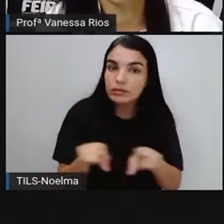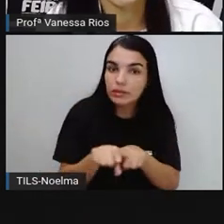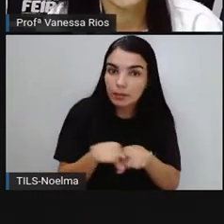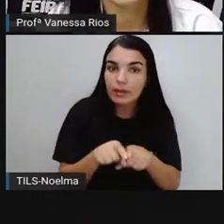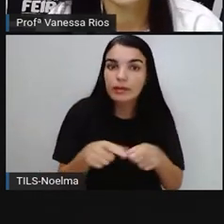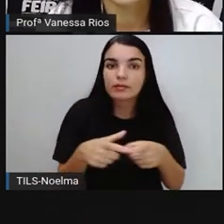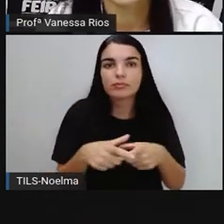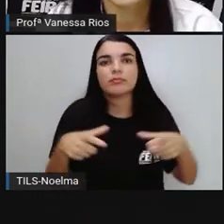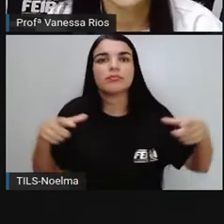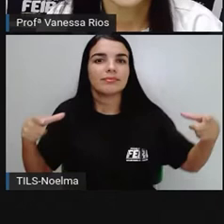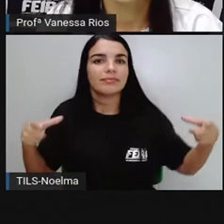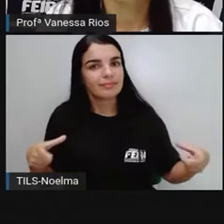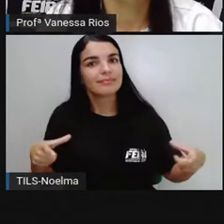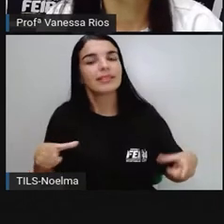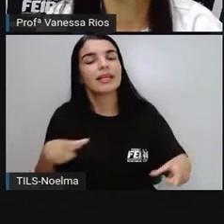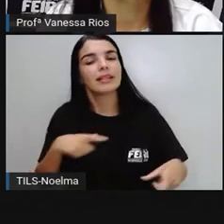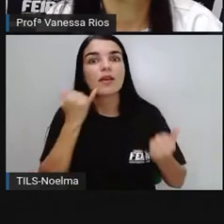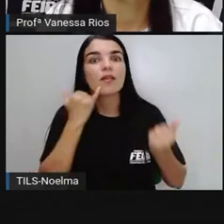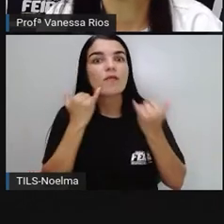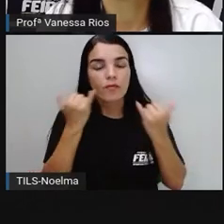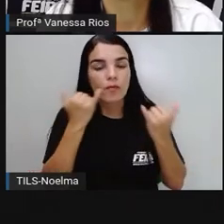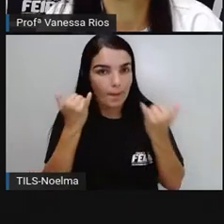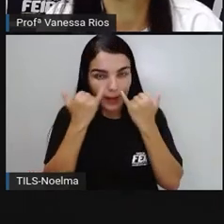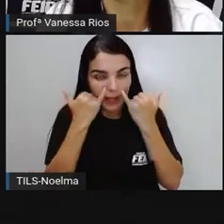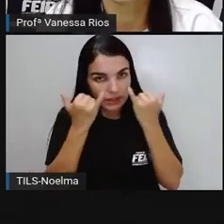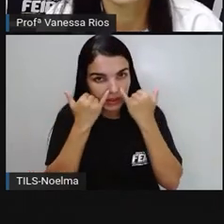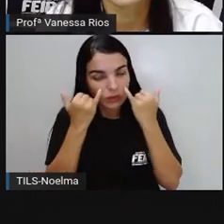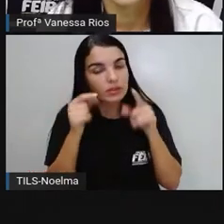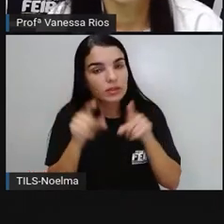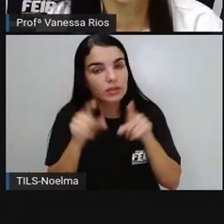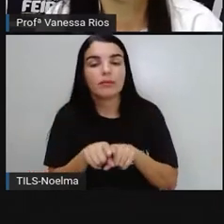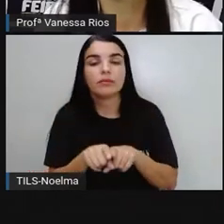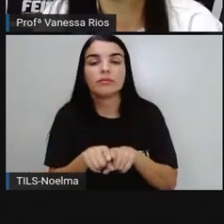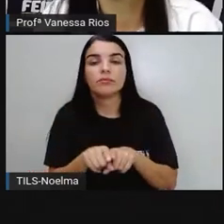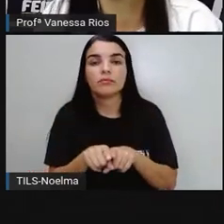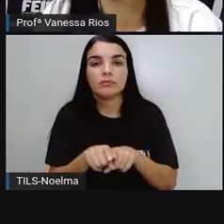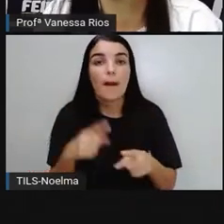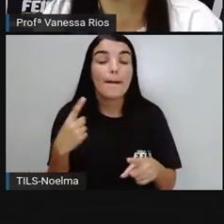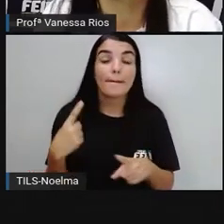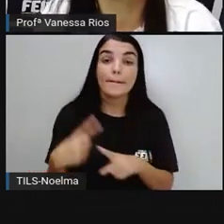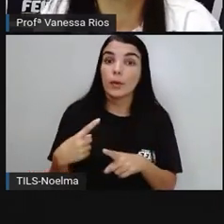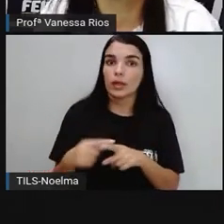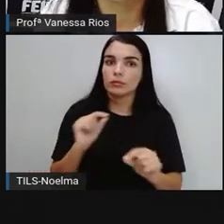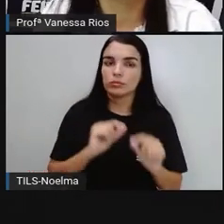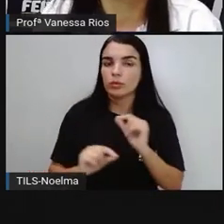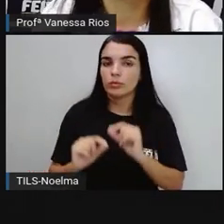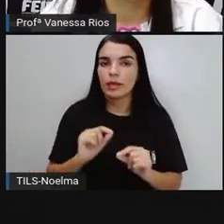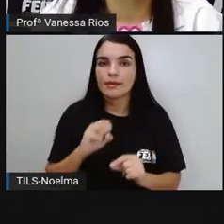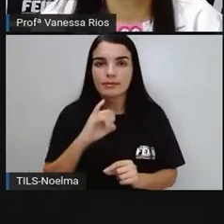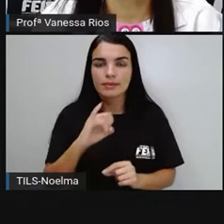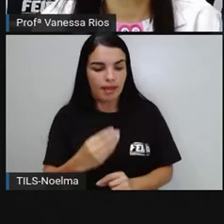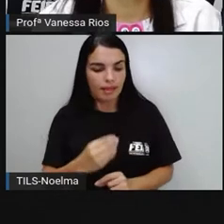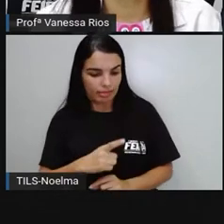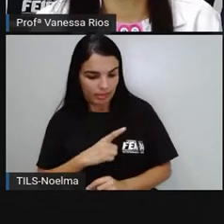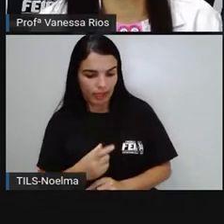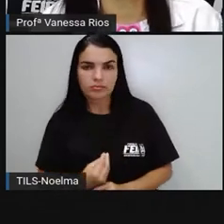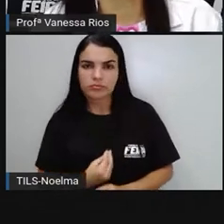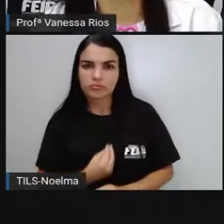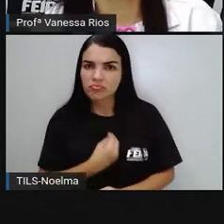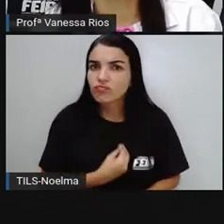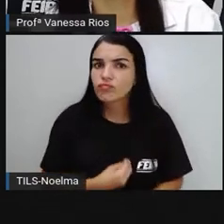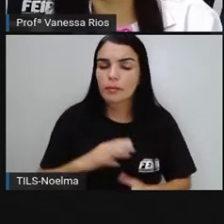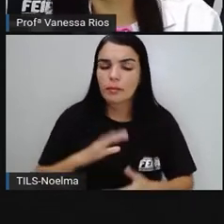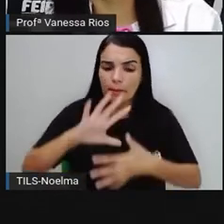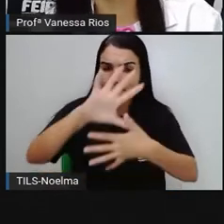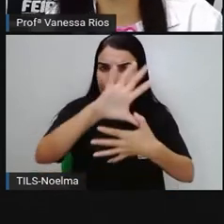trazer informações a extensões, né, grandes. Porque do mesmo jeito que existe um mapa traçando de repente